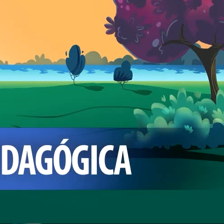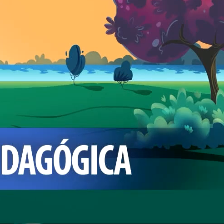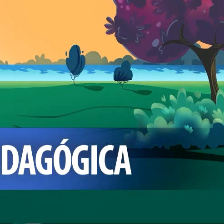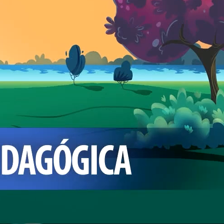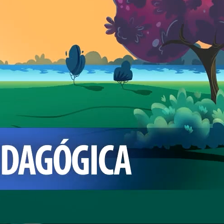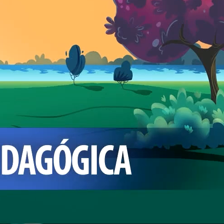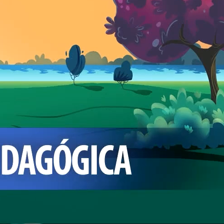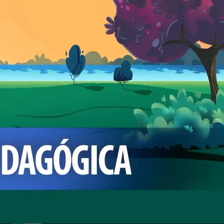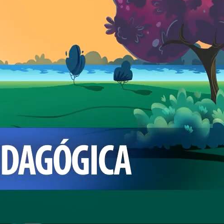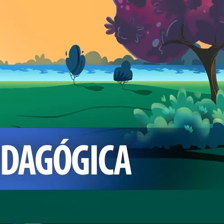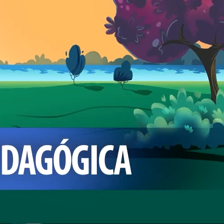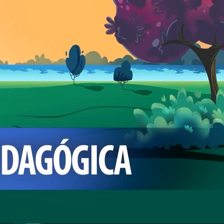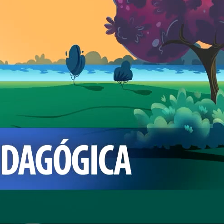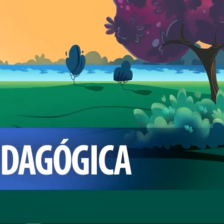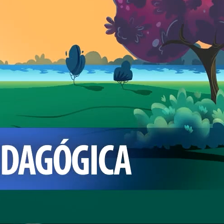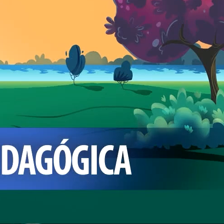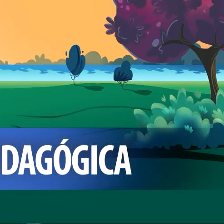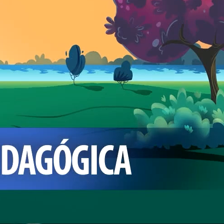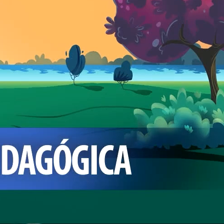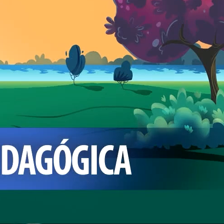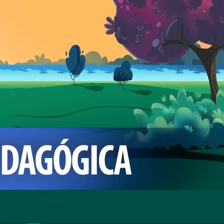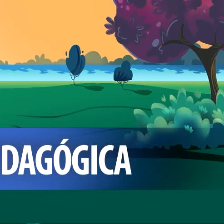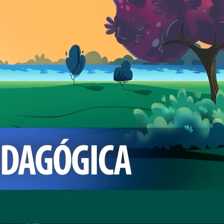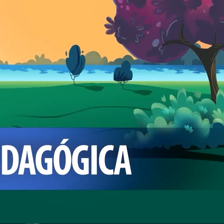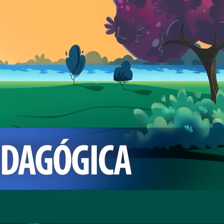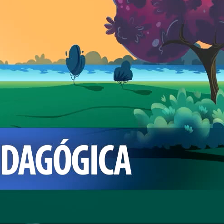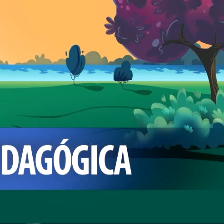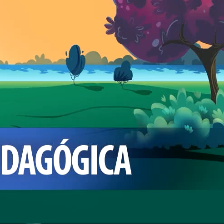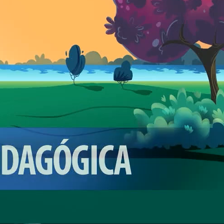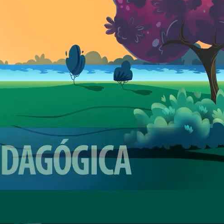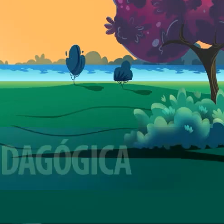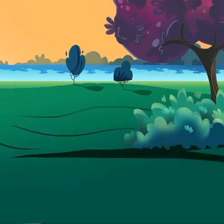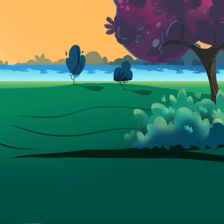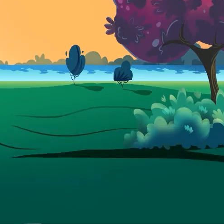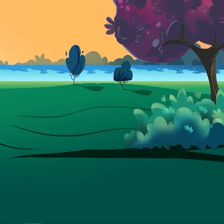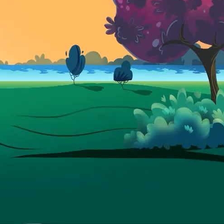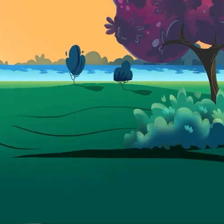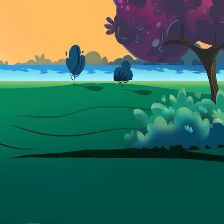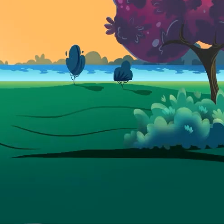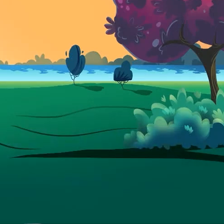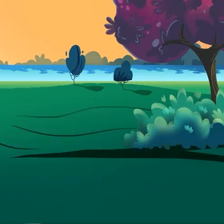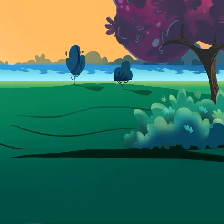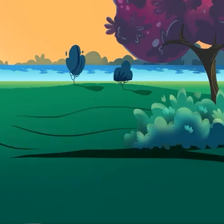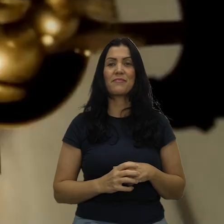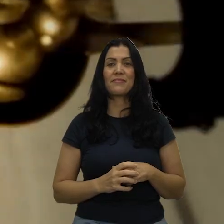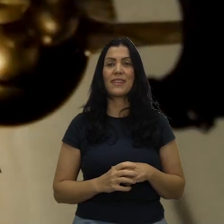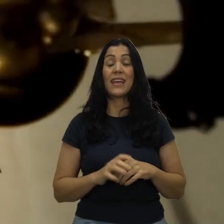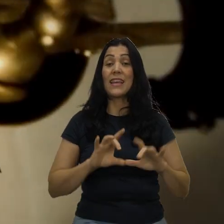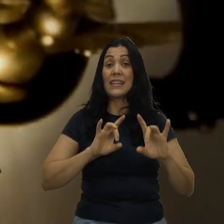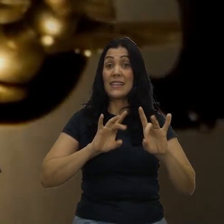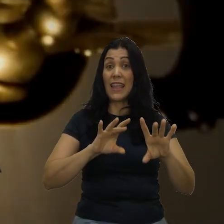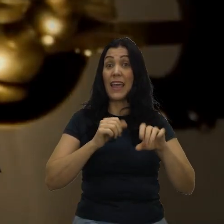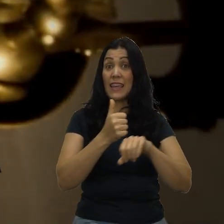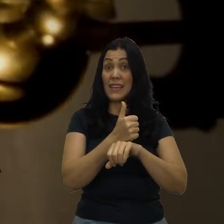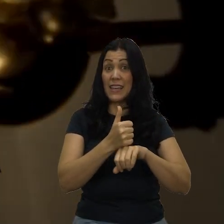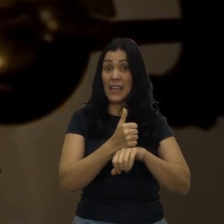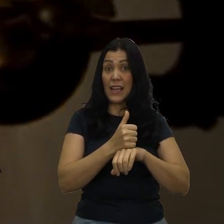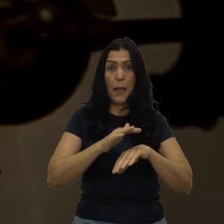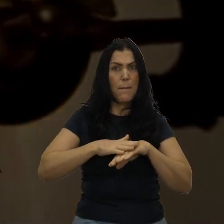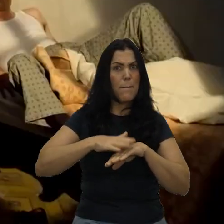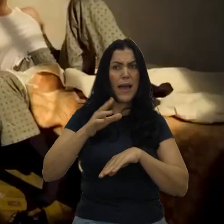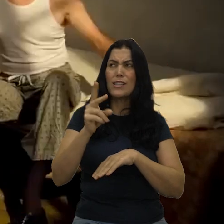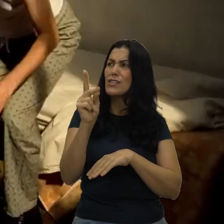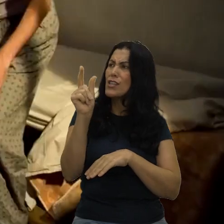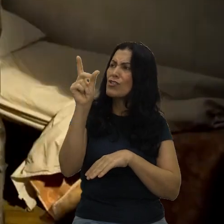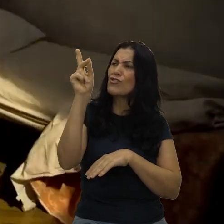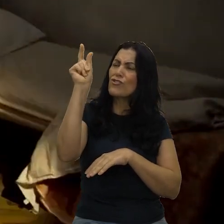com fotografias, mas neste caso, ao invés de usarmos bonecos ou objetos, usamos pessoas de verdade. Essa técnica é uma